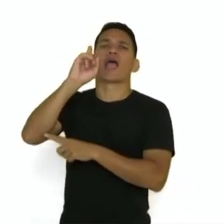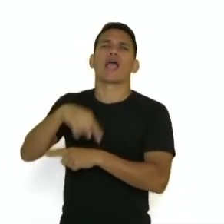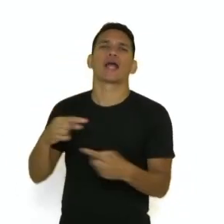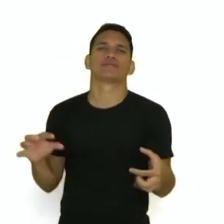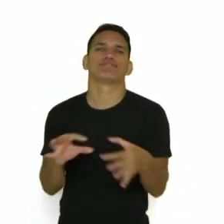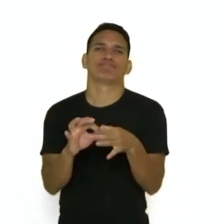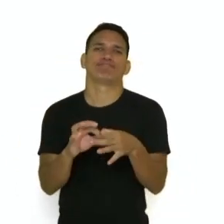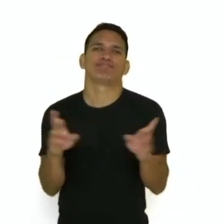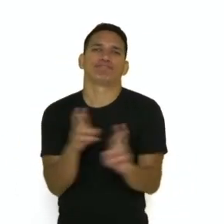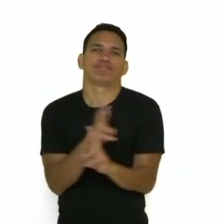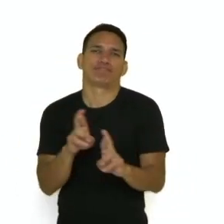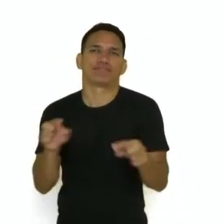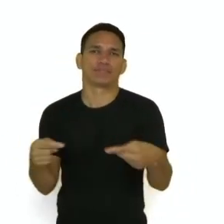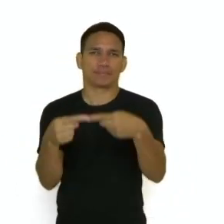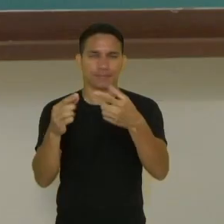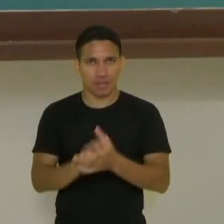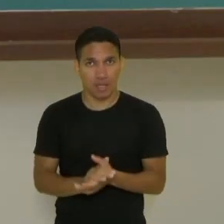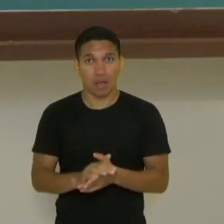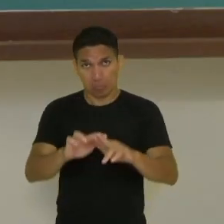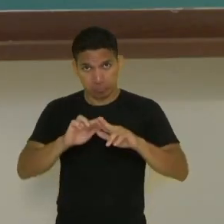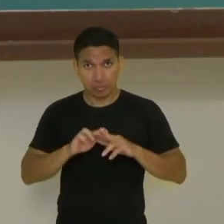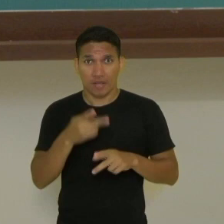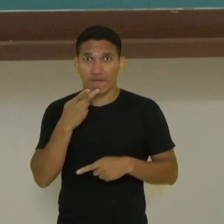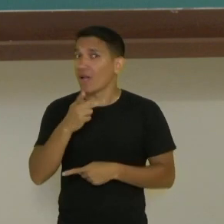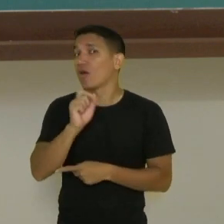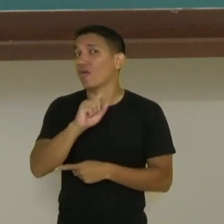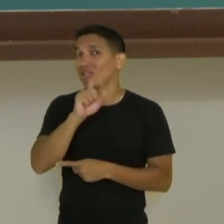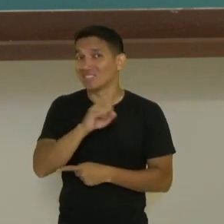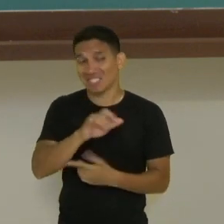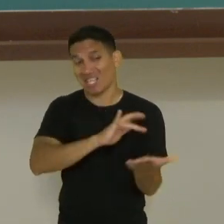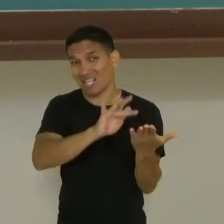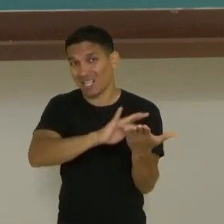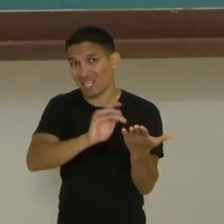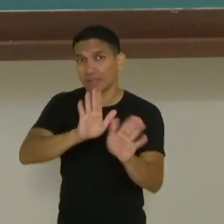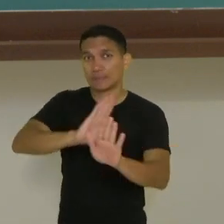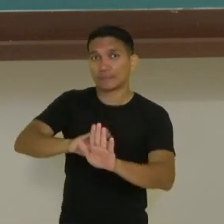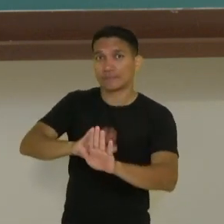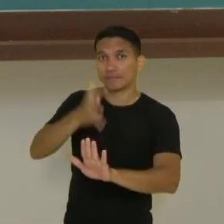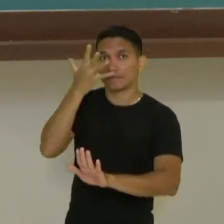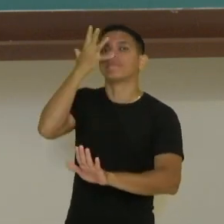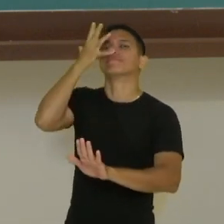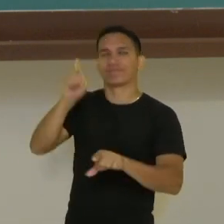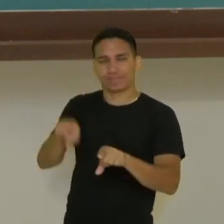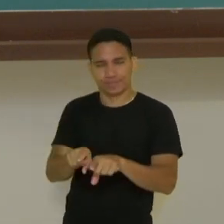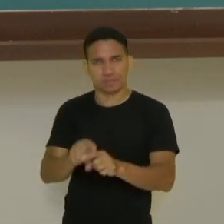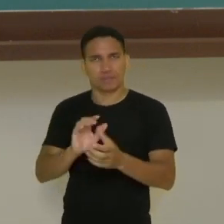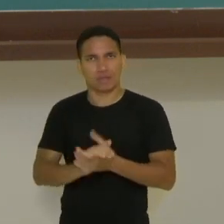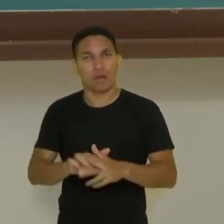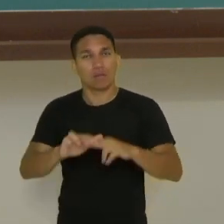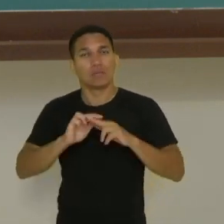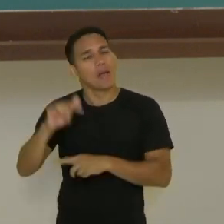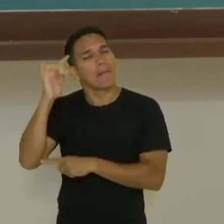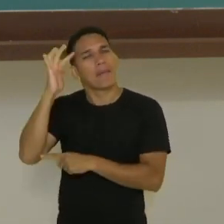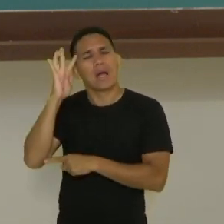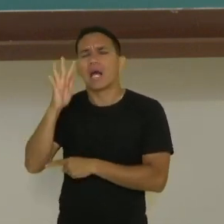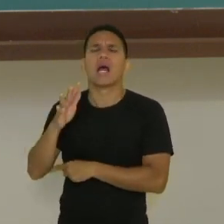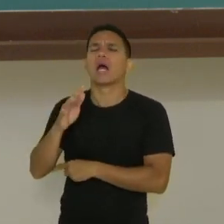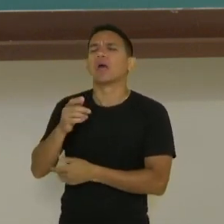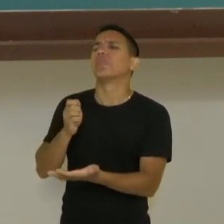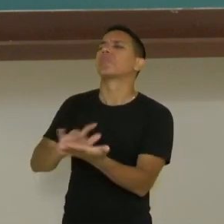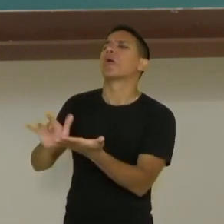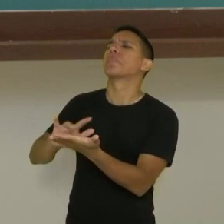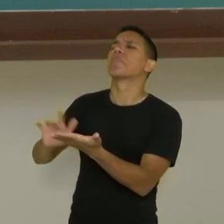ou seja, quando você está sendo consumista, você também está sendo egoísta. Consumo sem pensar nas consequências